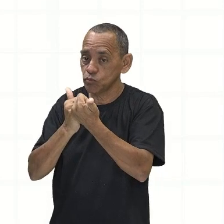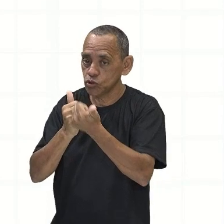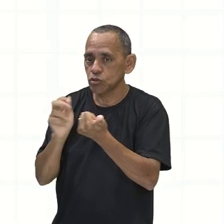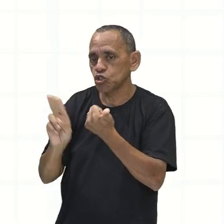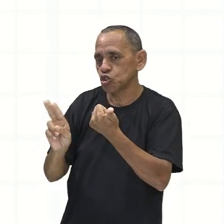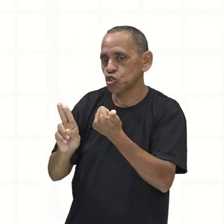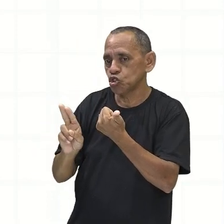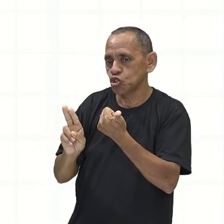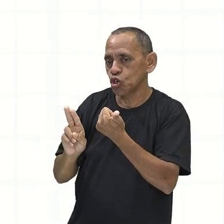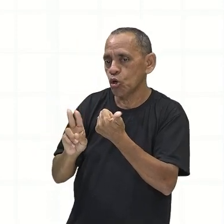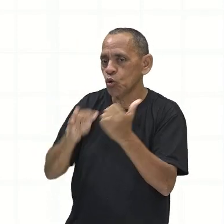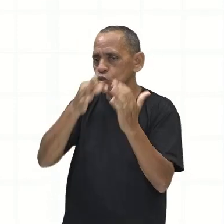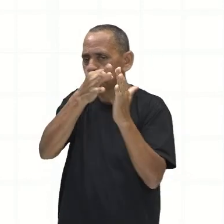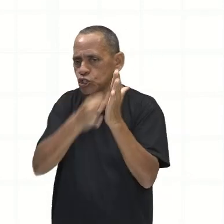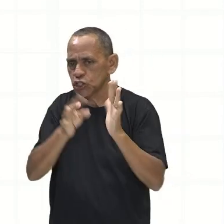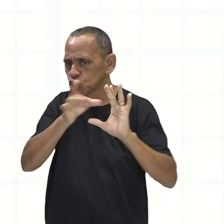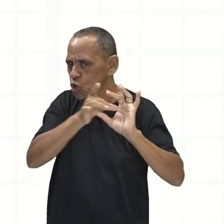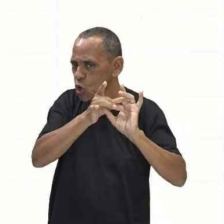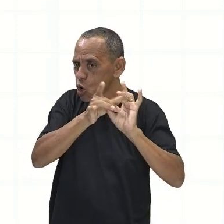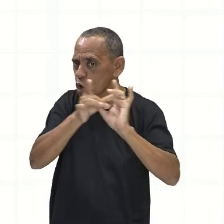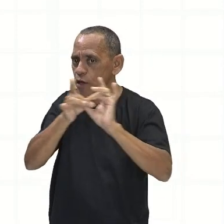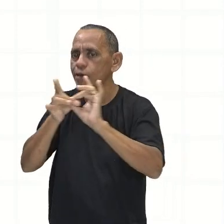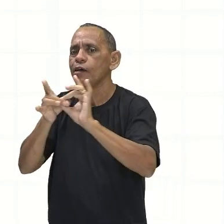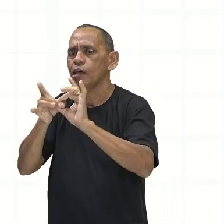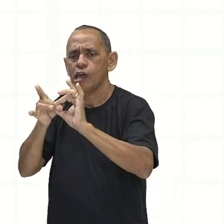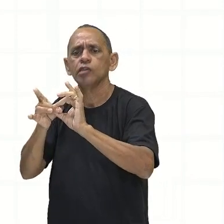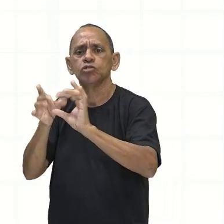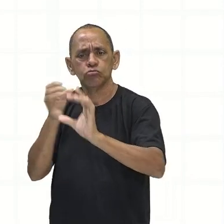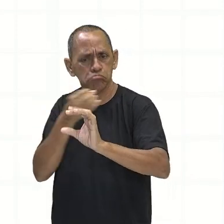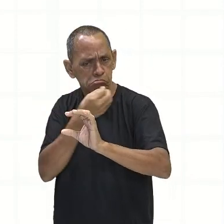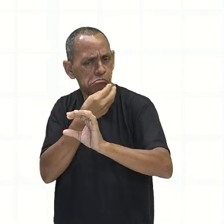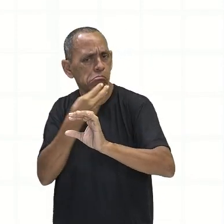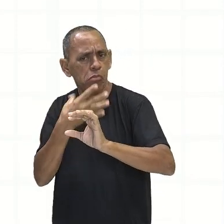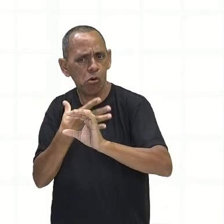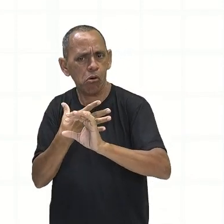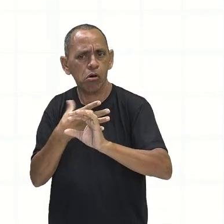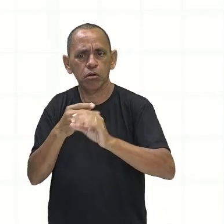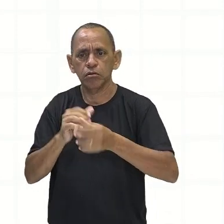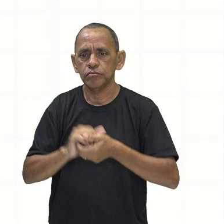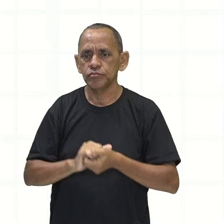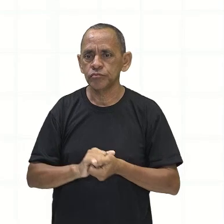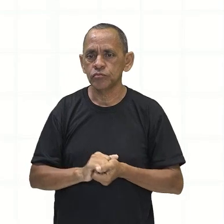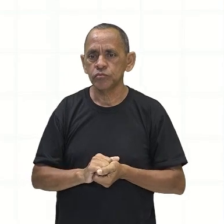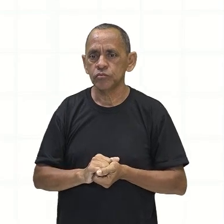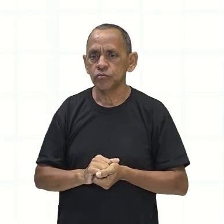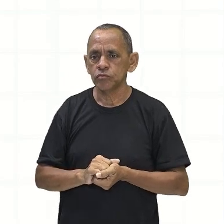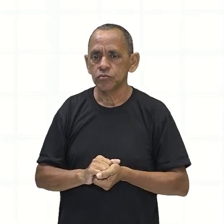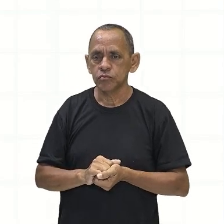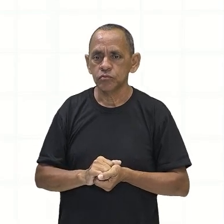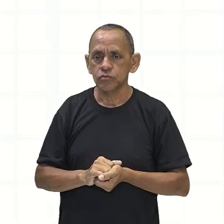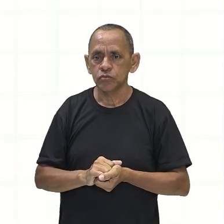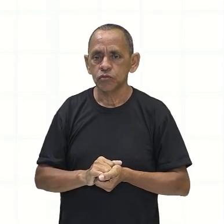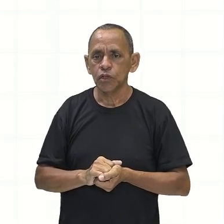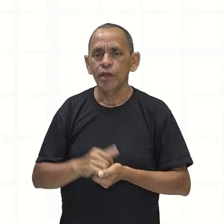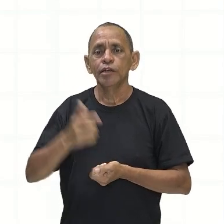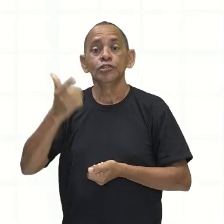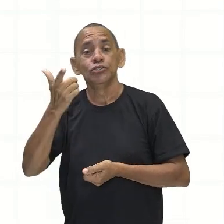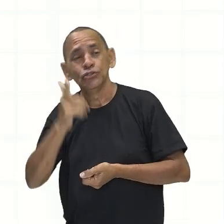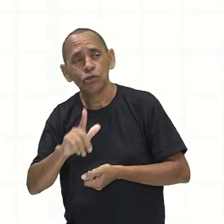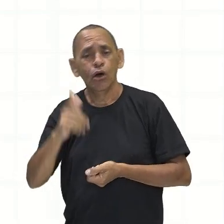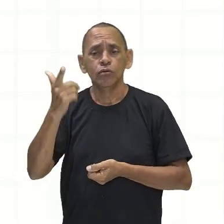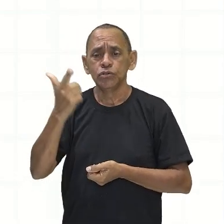texto mais coeso, mais elegante, porque senão vai ficar repetitivo. Os Guarani,